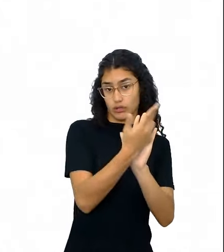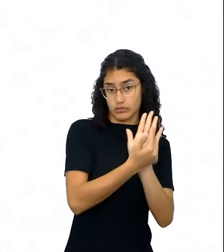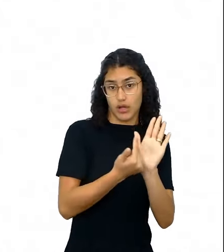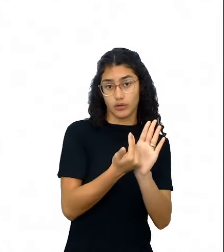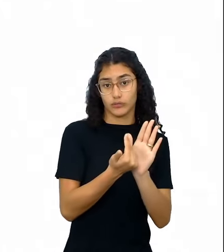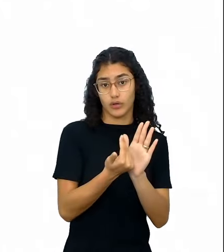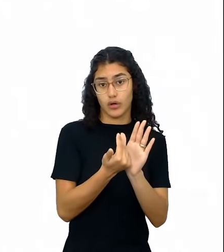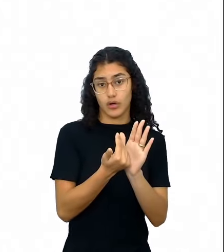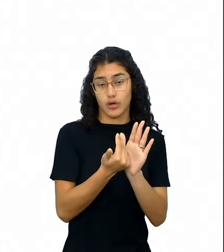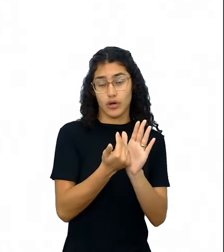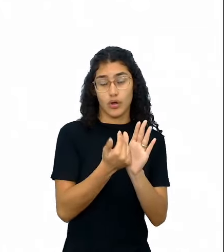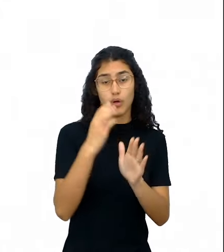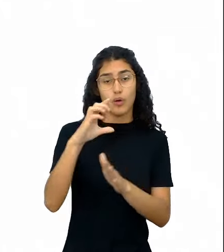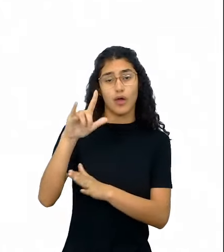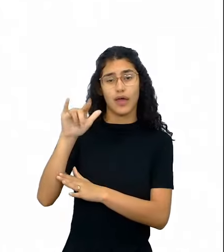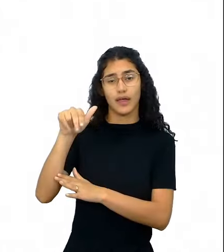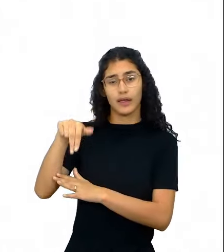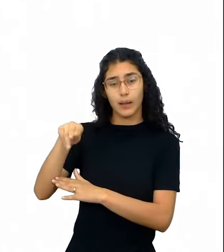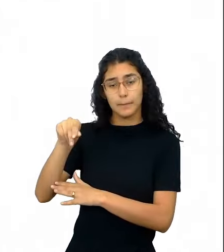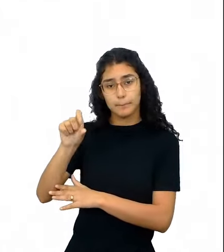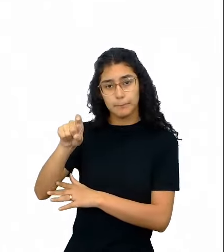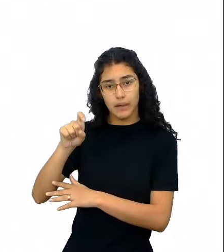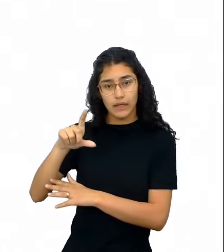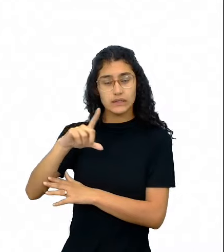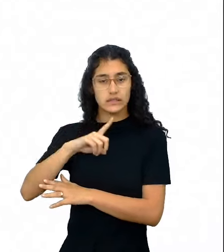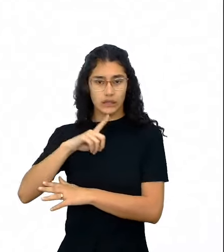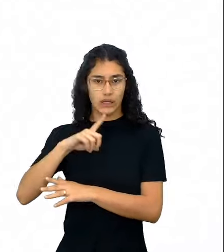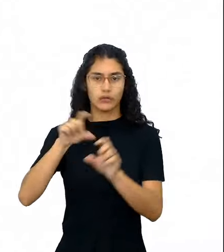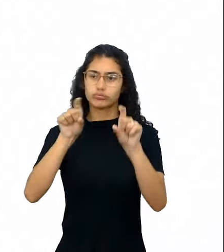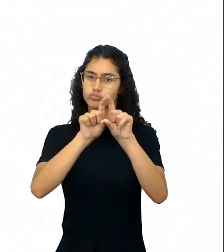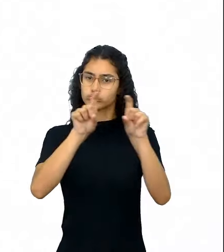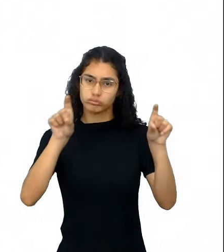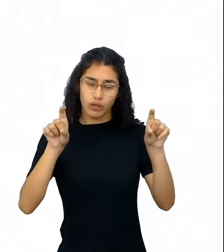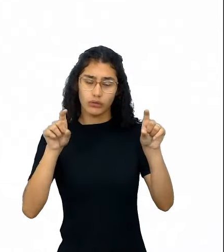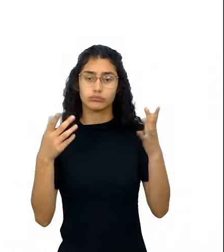o clímax de uma tira, os